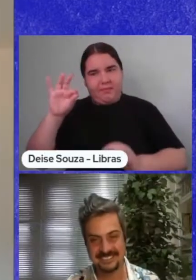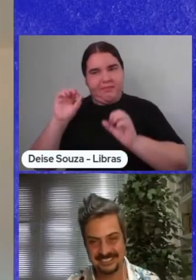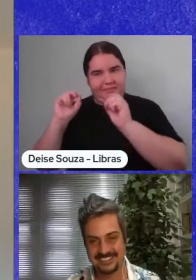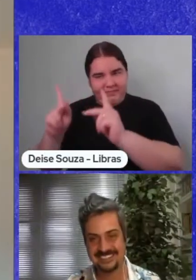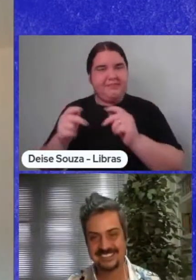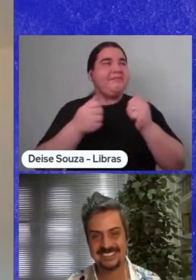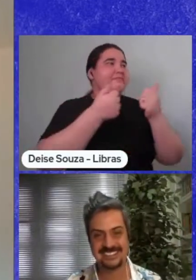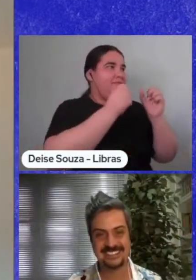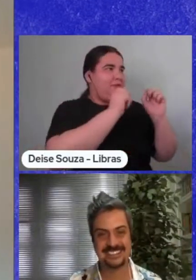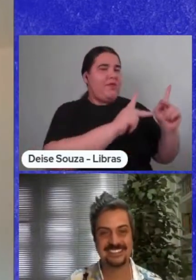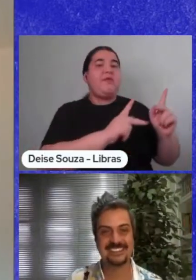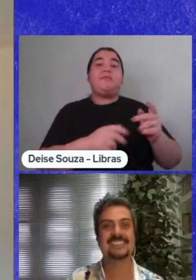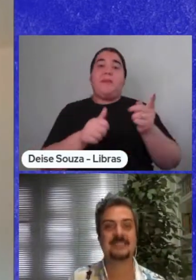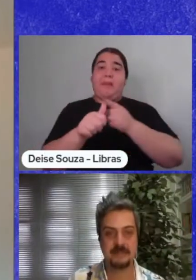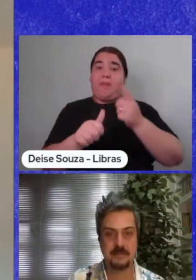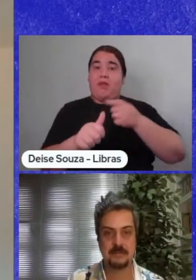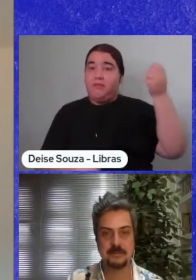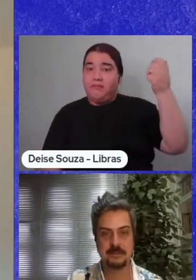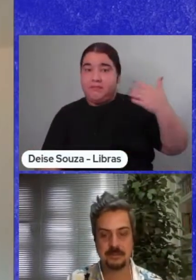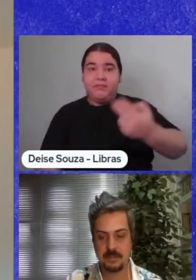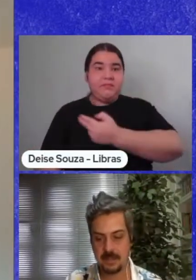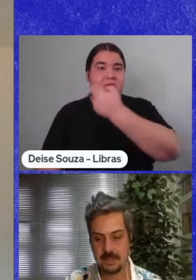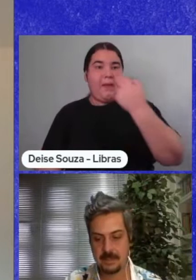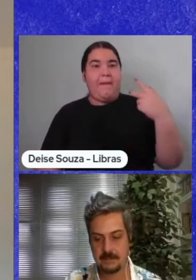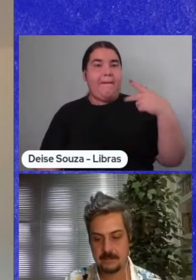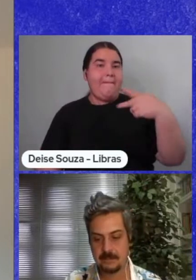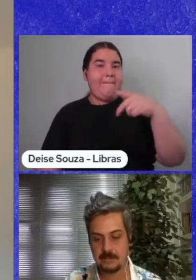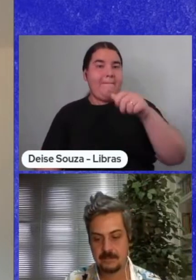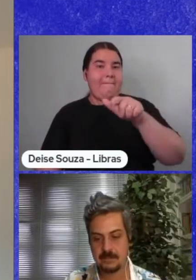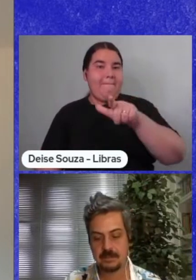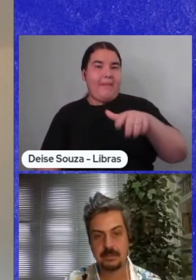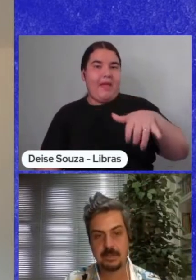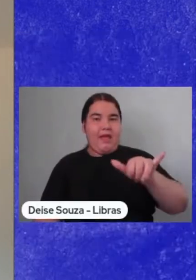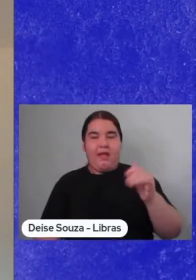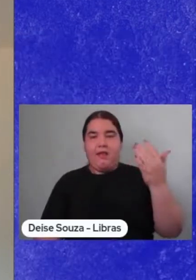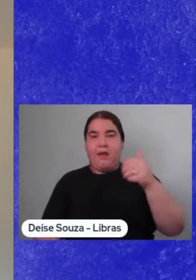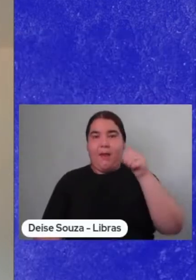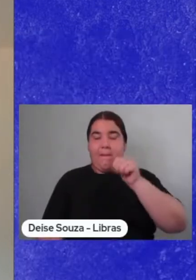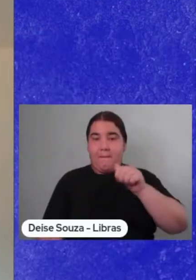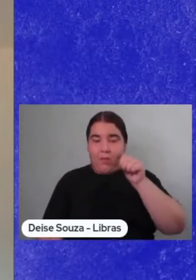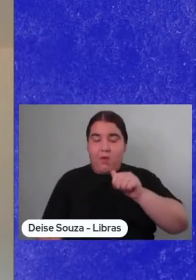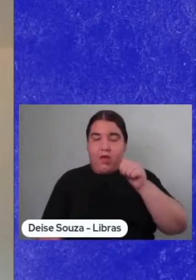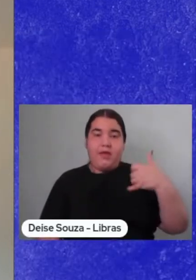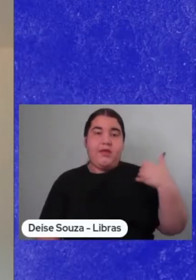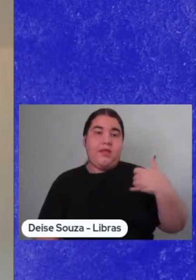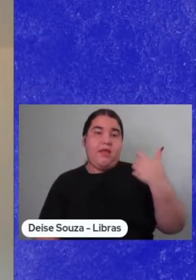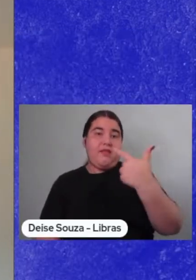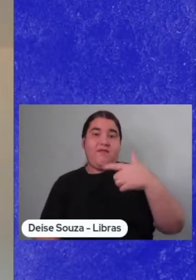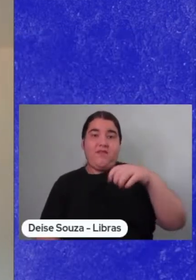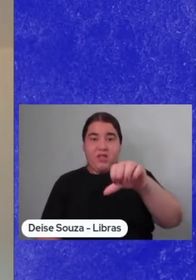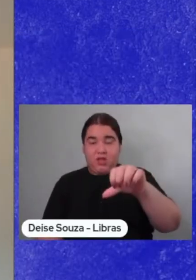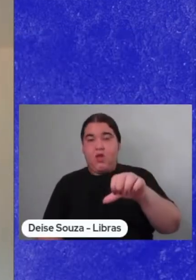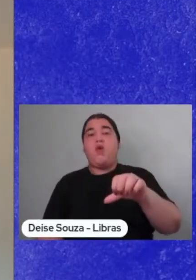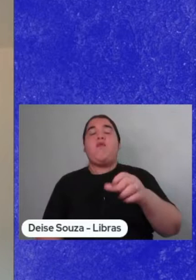Primeiro, minha autodescrição, né? Eu me chamo Pali, eu sou uma mulher de 29 anos, sou